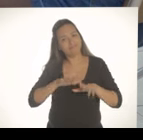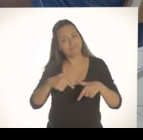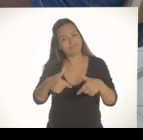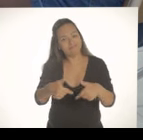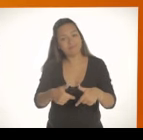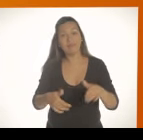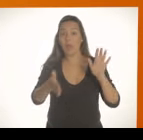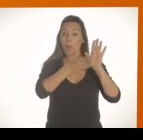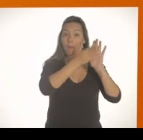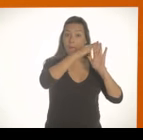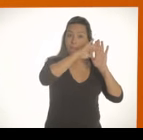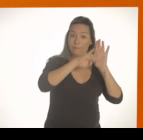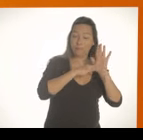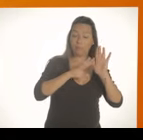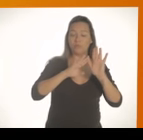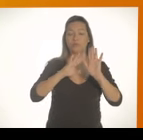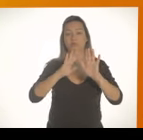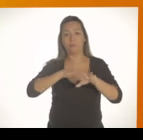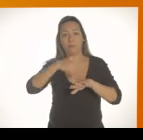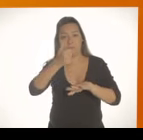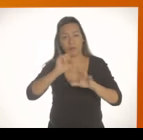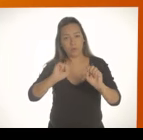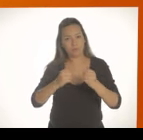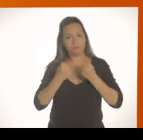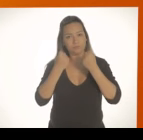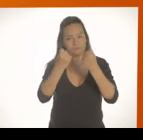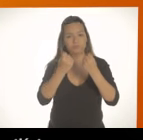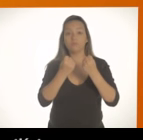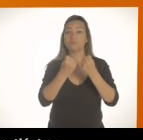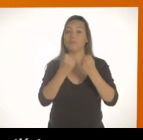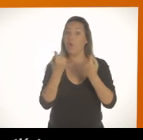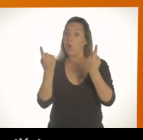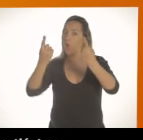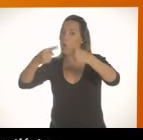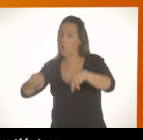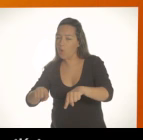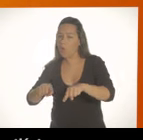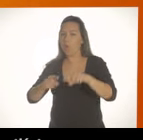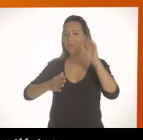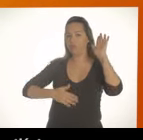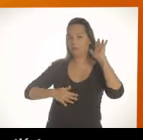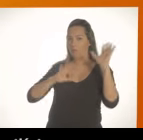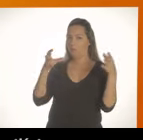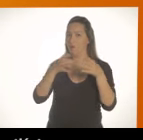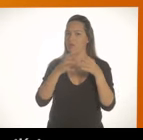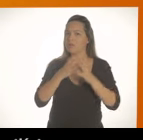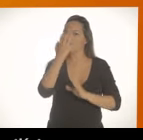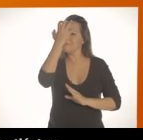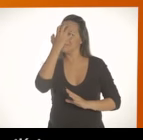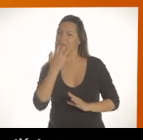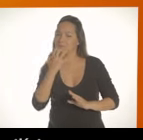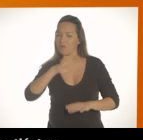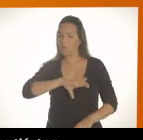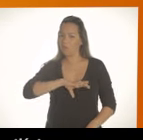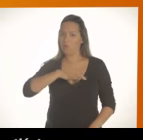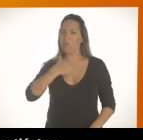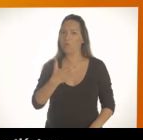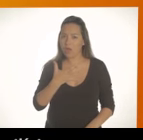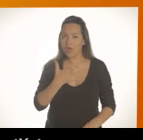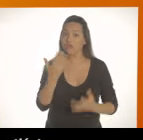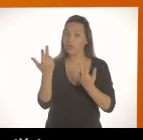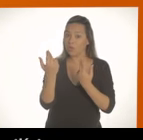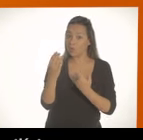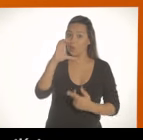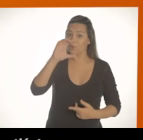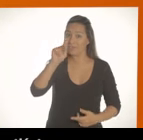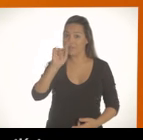direito, sério. São propostas do Freixo para melhorar a segurança. Enfrentar o crime organizado com inteligência, trabalho